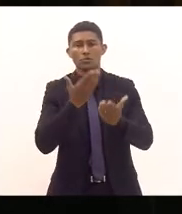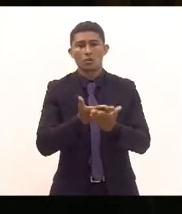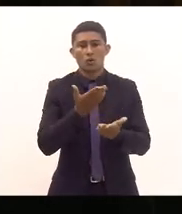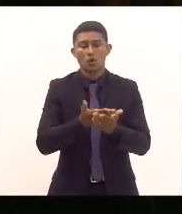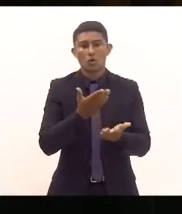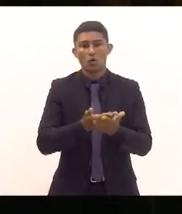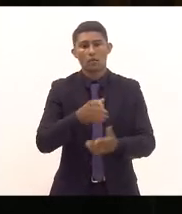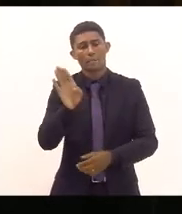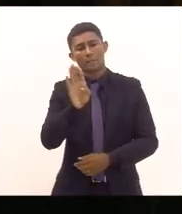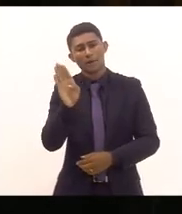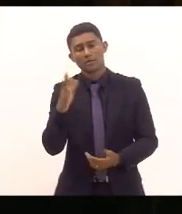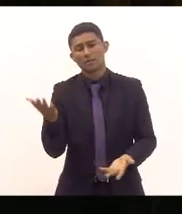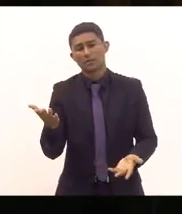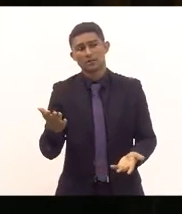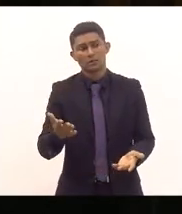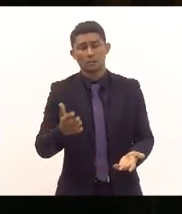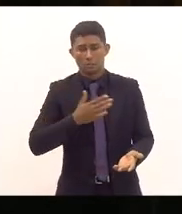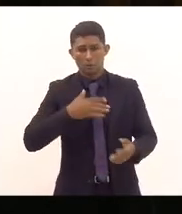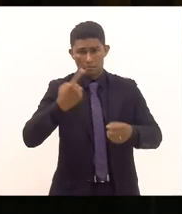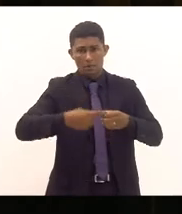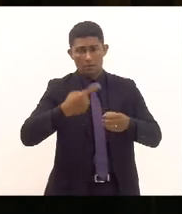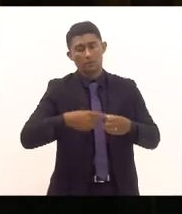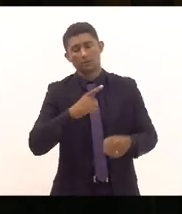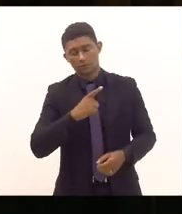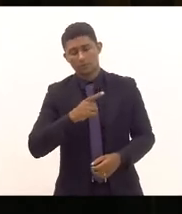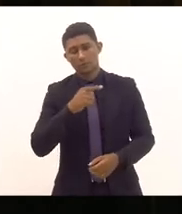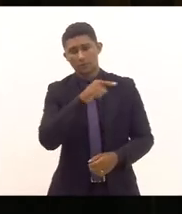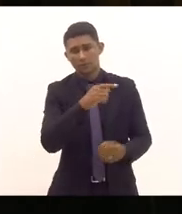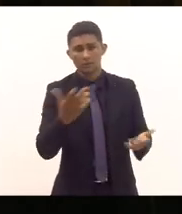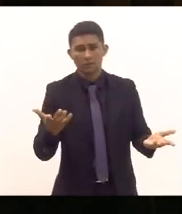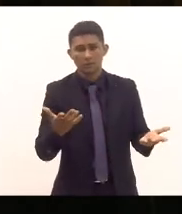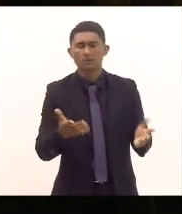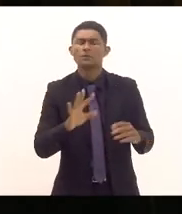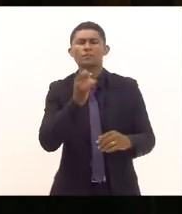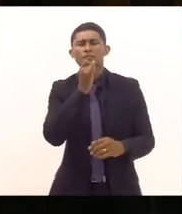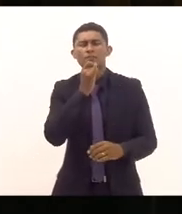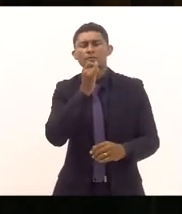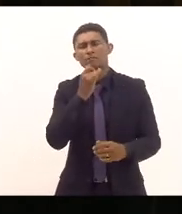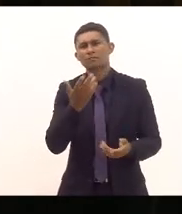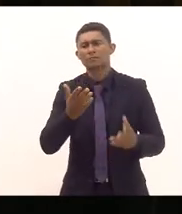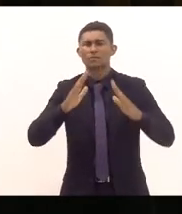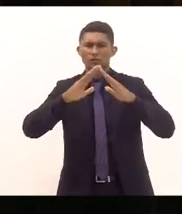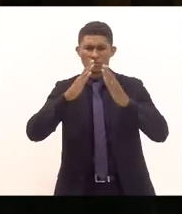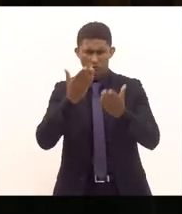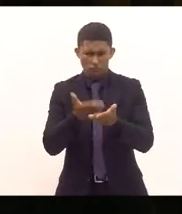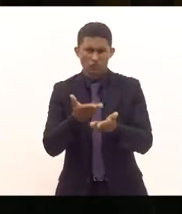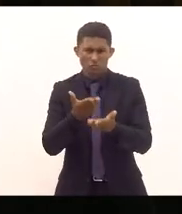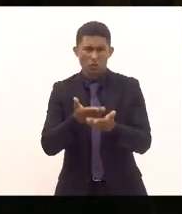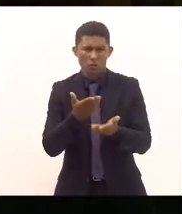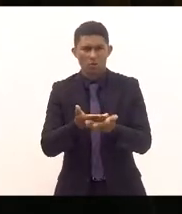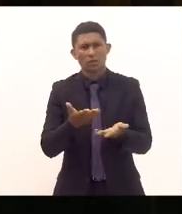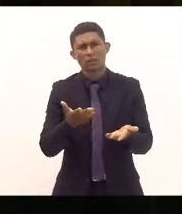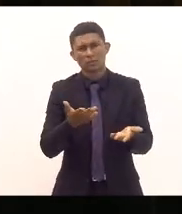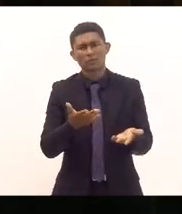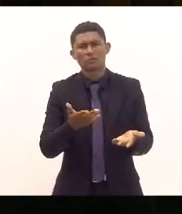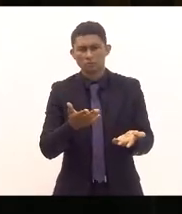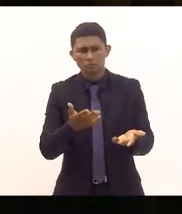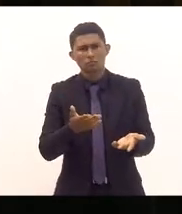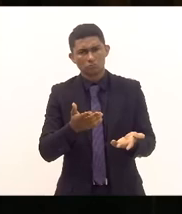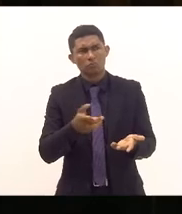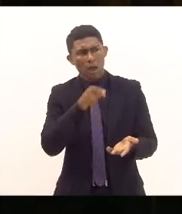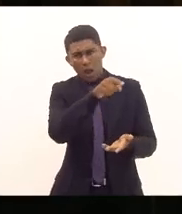Batista da Tijuca bairro que eu moro pois bem ainda que se tratasse de uma escola confessional eu já tô